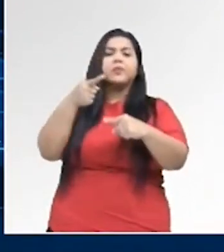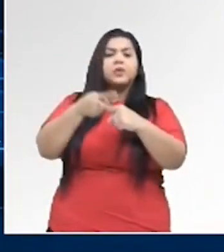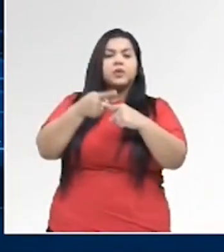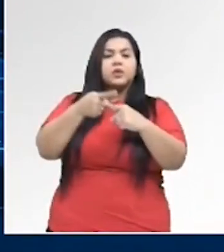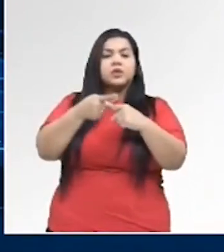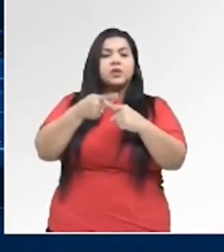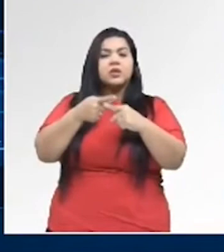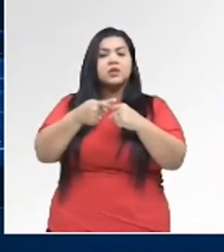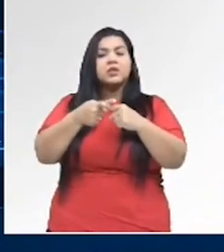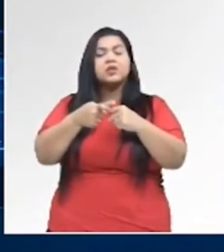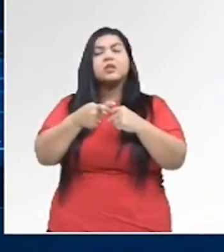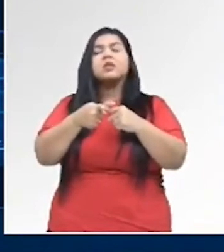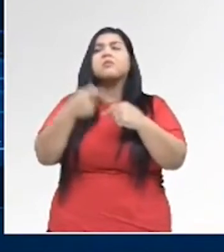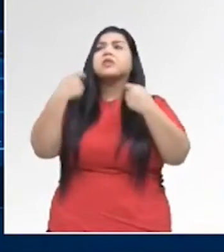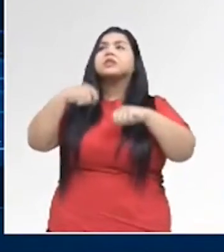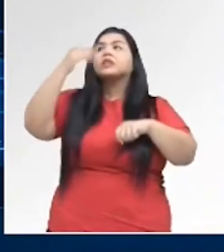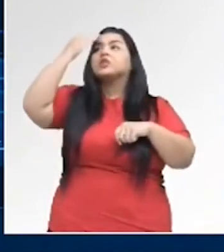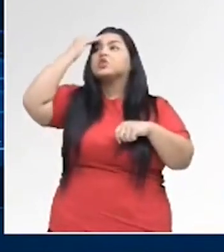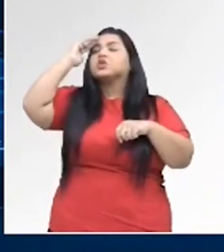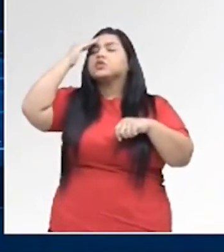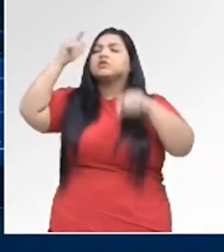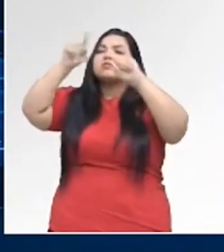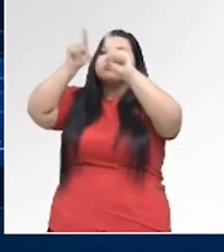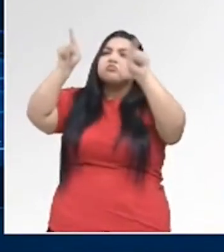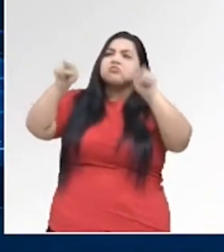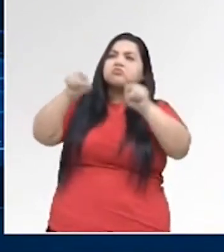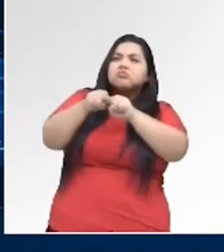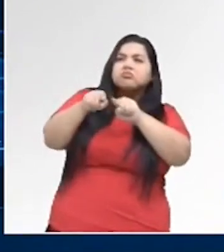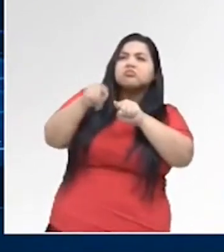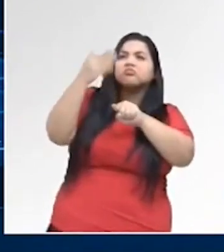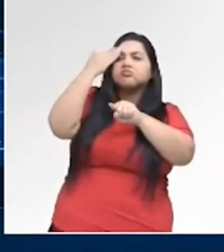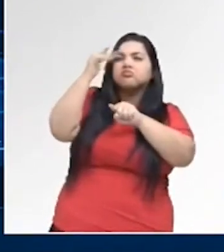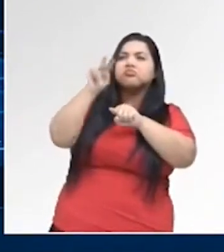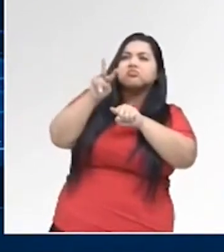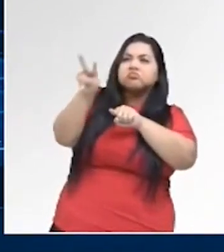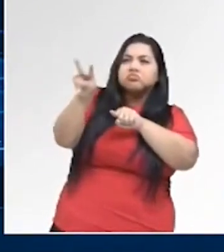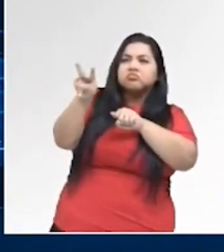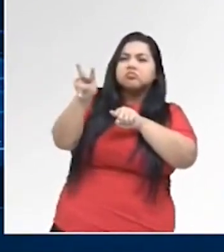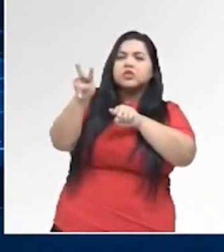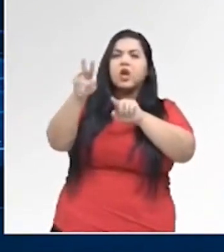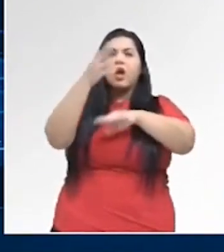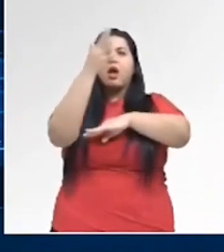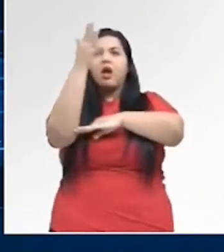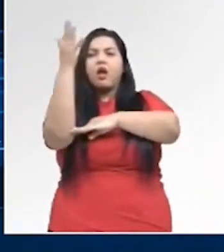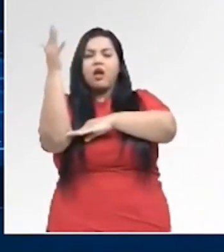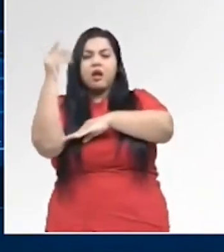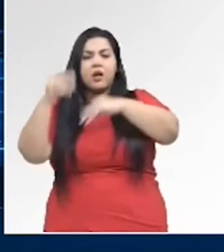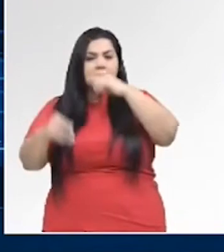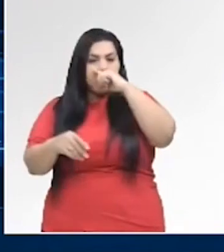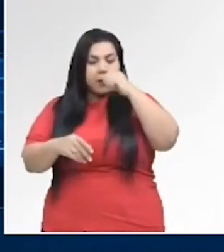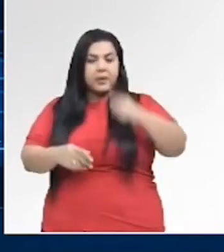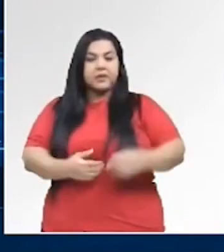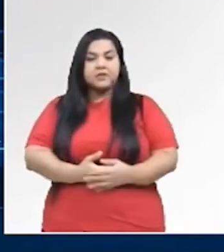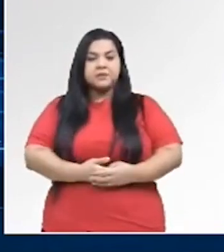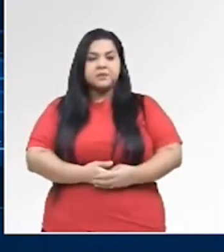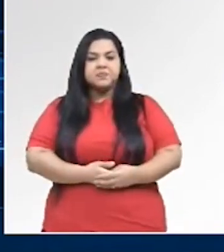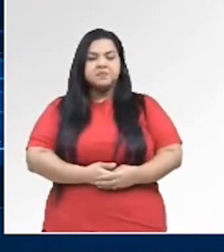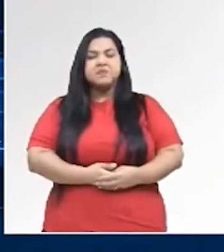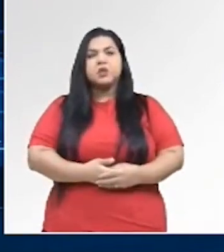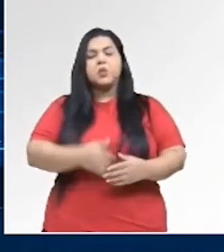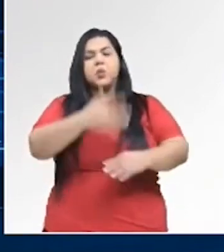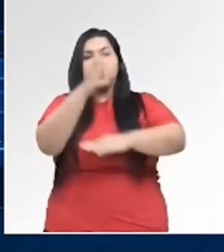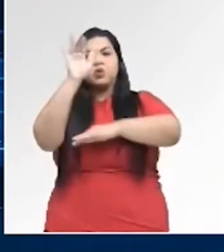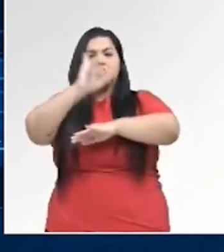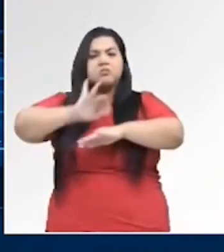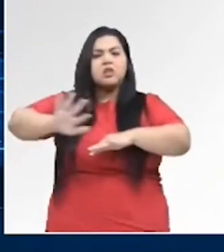Porque é uma interpretação daquela arte que está ali, não é? Daquela árvore misturada com outras